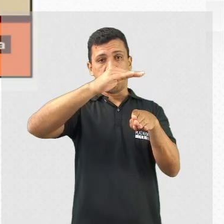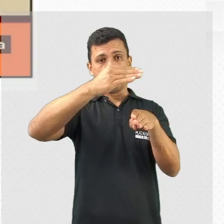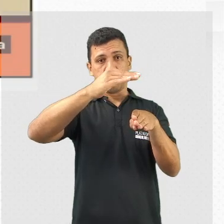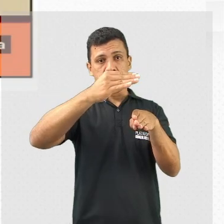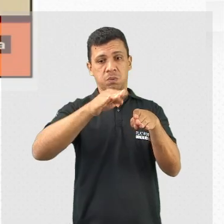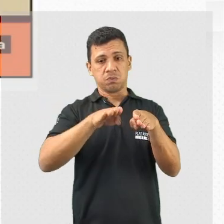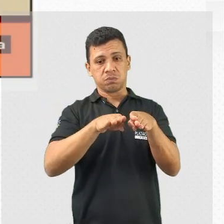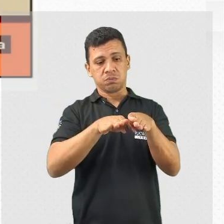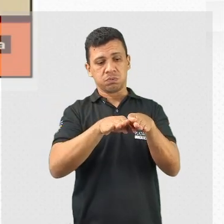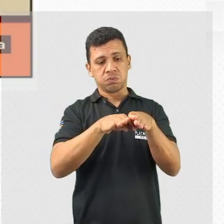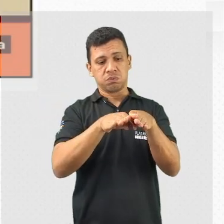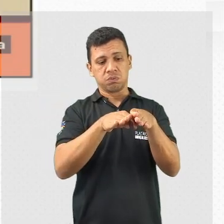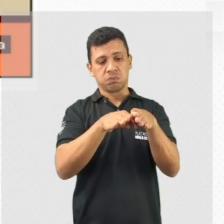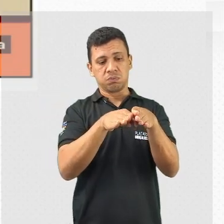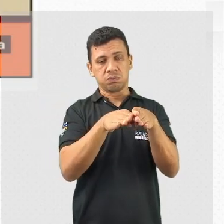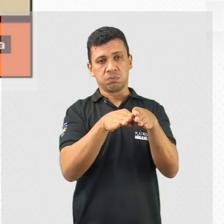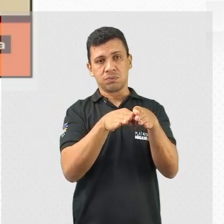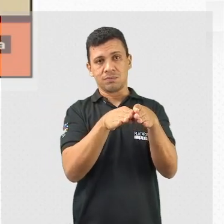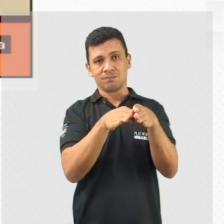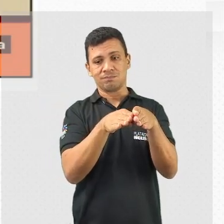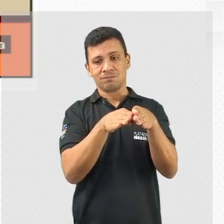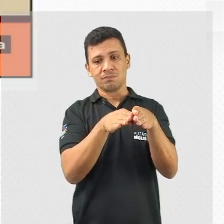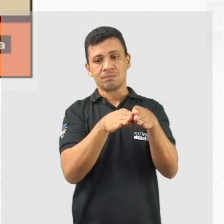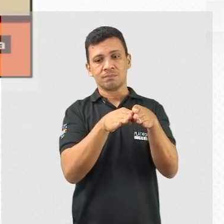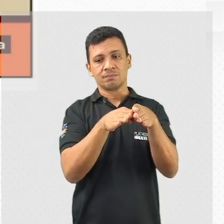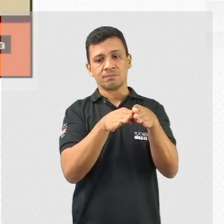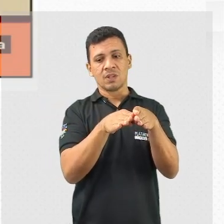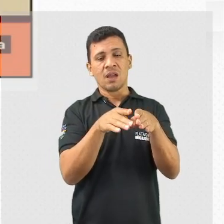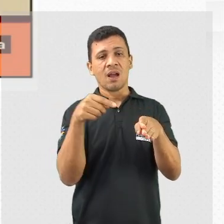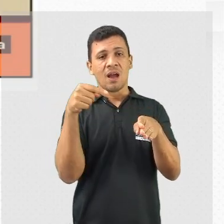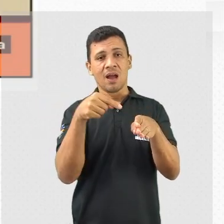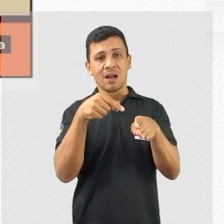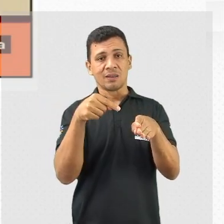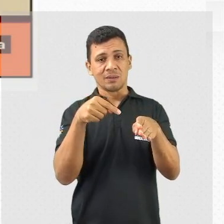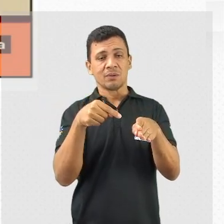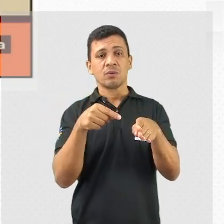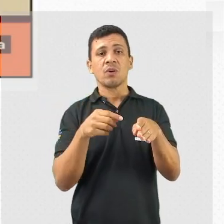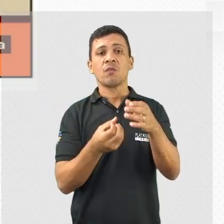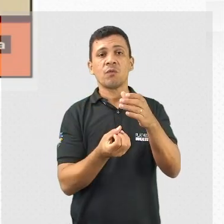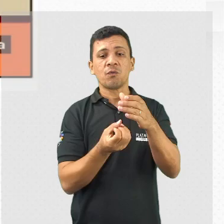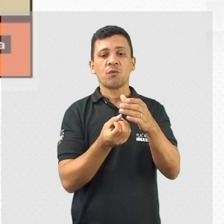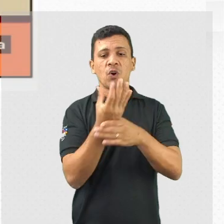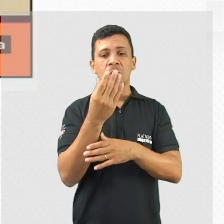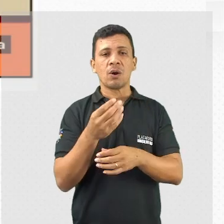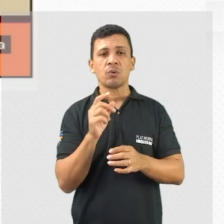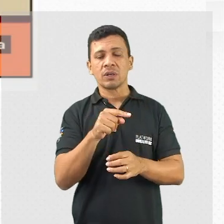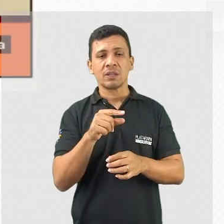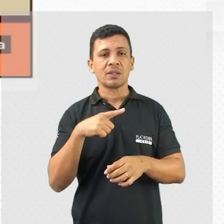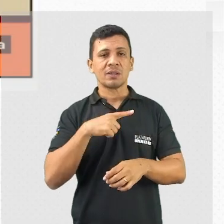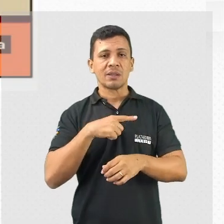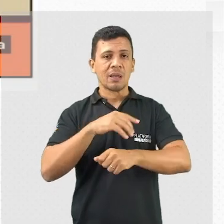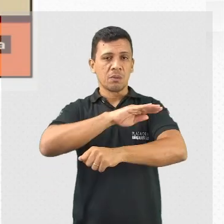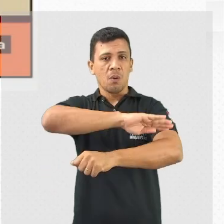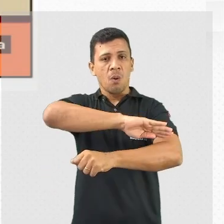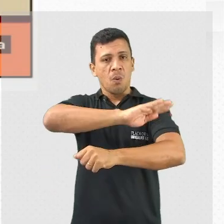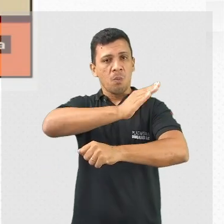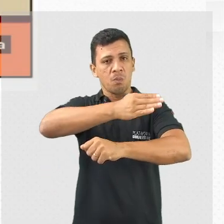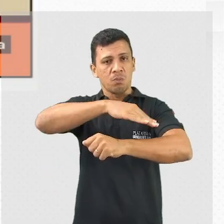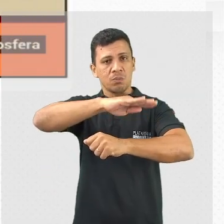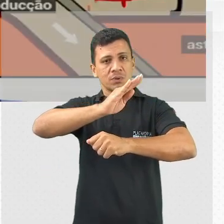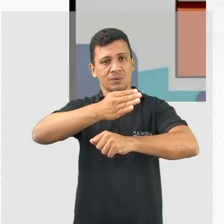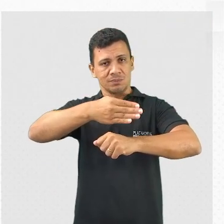vai jogando, ó, a mais leve para cima. Isso aqui, ó, que eu estou mostrando, forma o quê? Forma cadeias montanhosas, gente, tá?